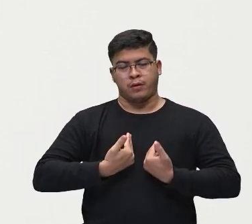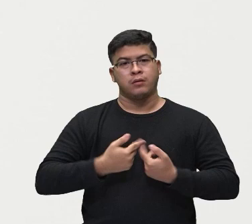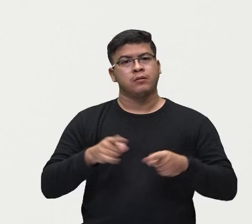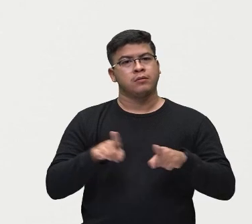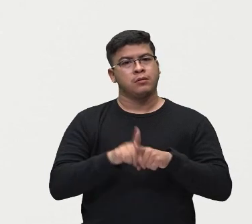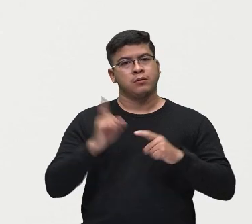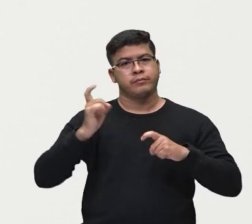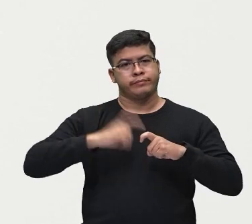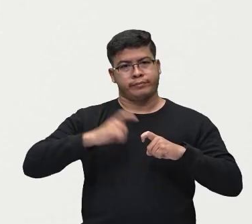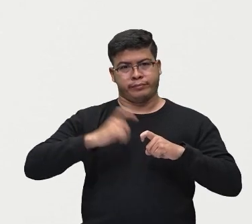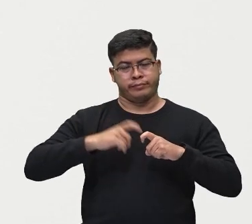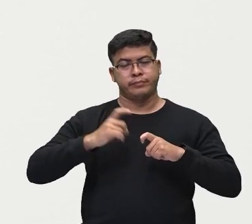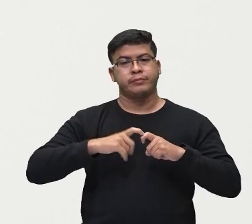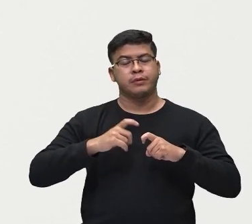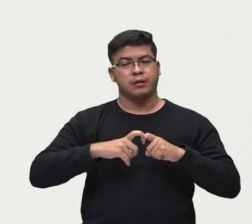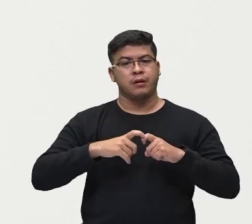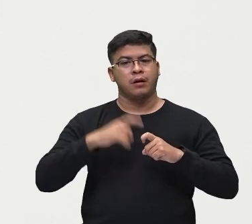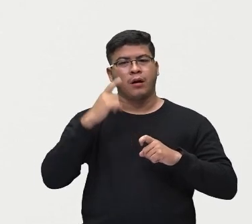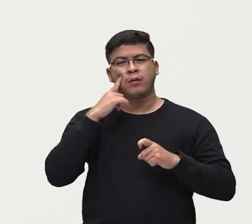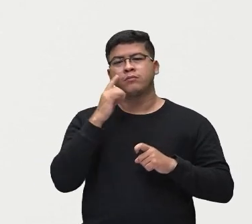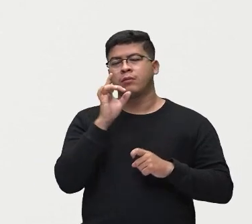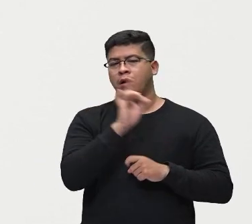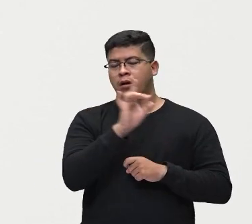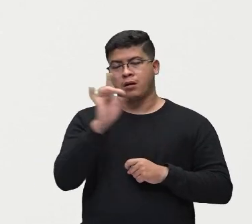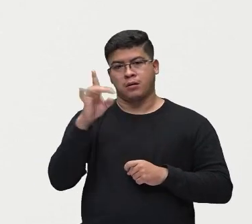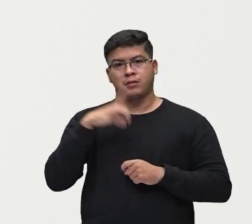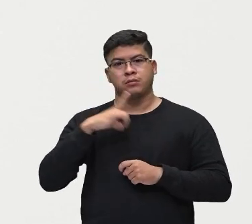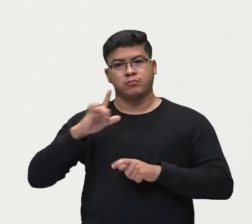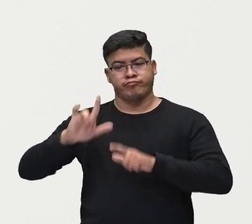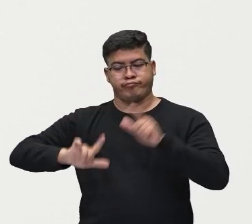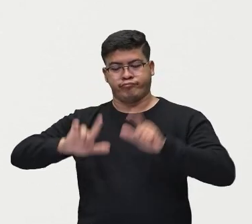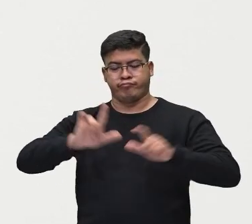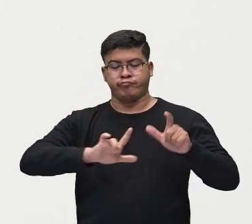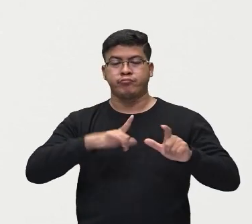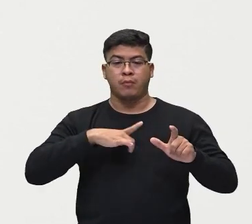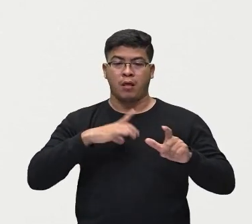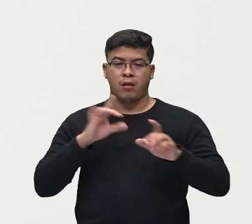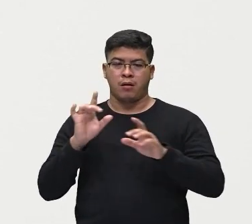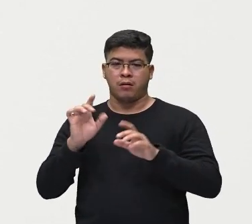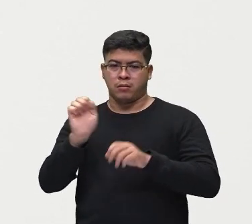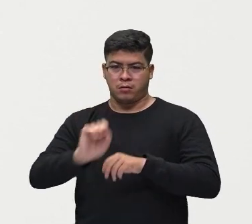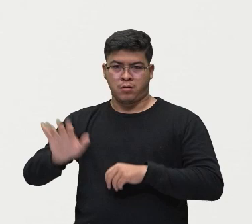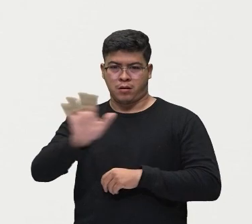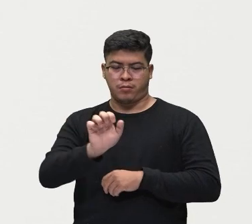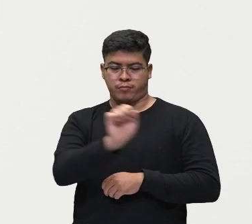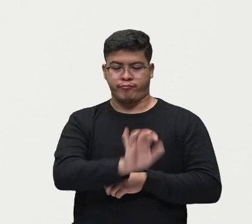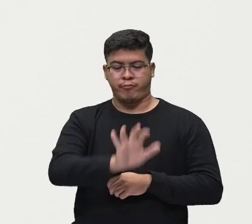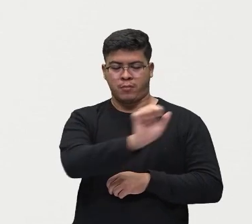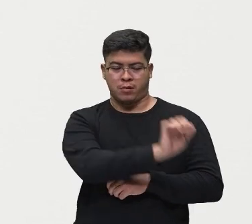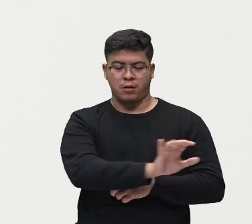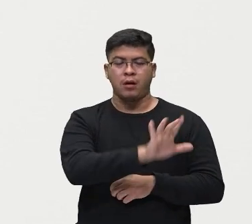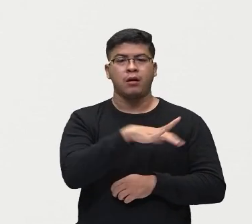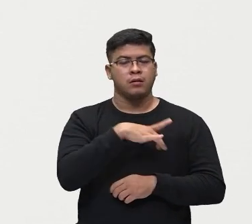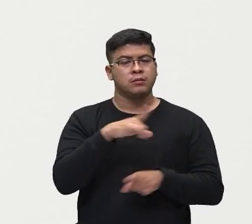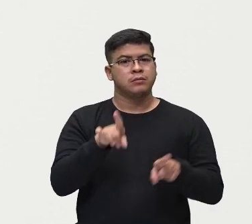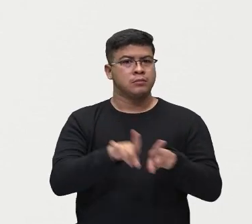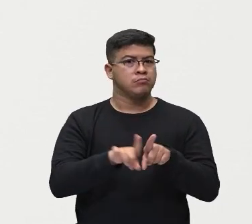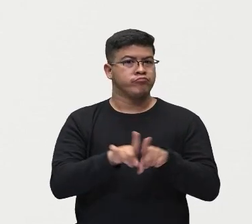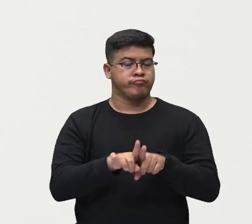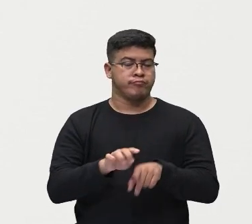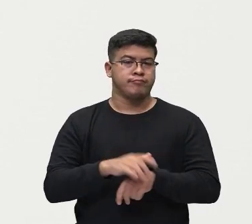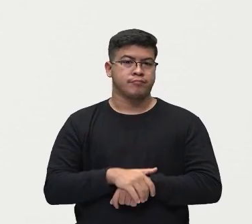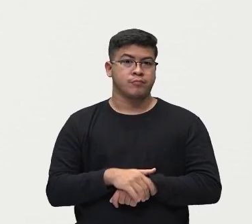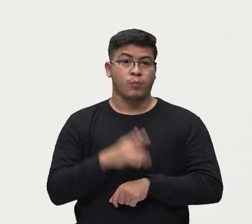nos nossos desenhos, caracterizando essa aplicabilidade da termodinâmica.